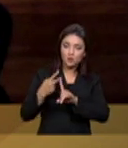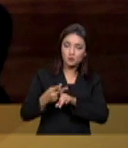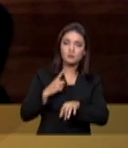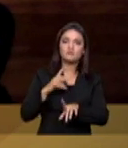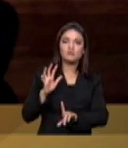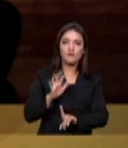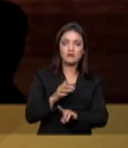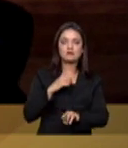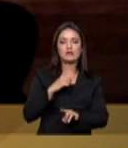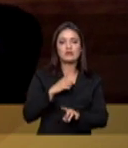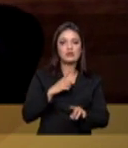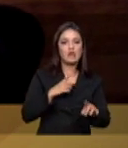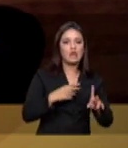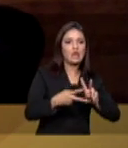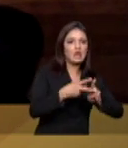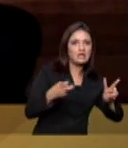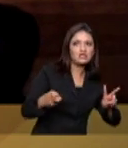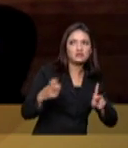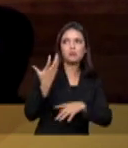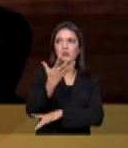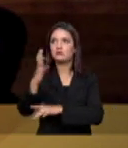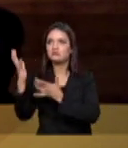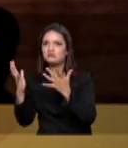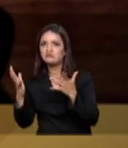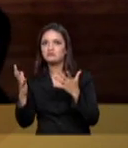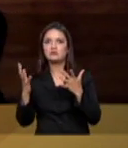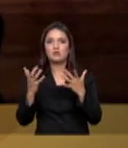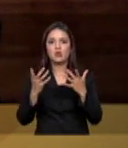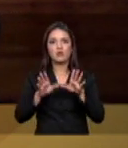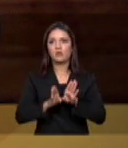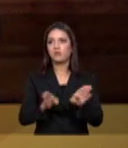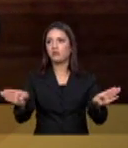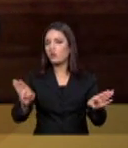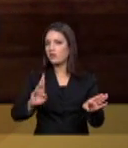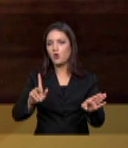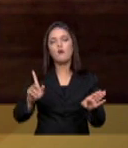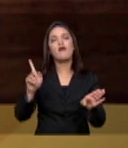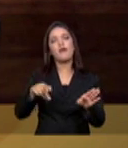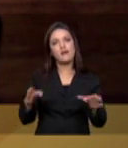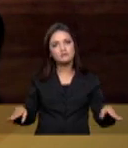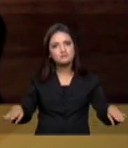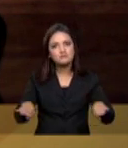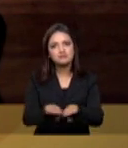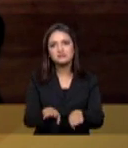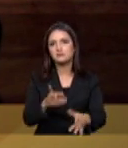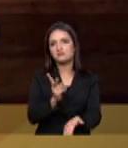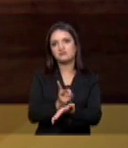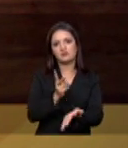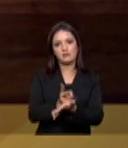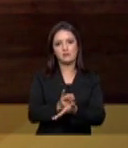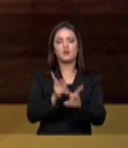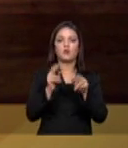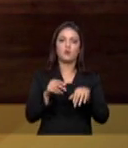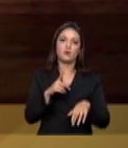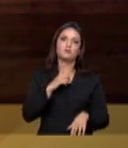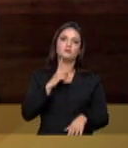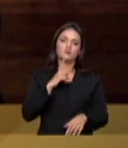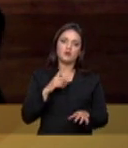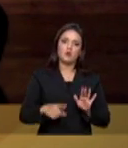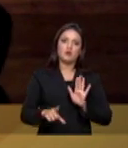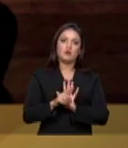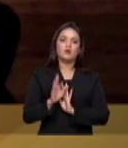de Proteção Ambiental não é inviável ao remédio como demonstro diploma normativo afirma